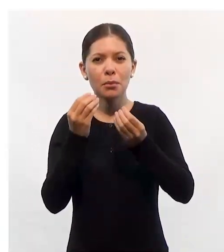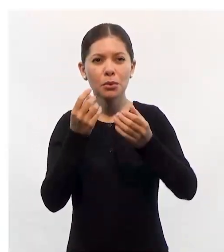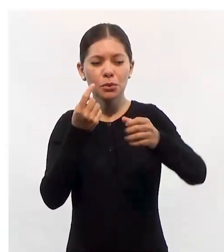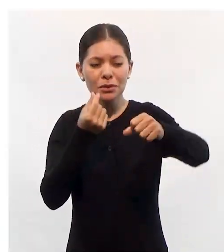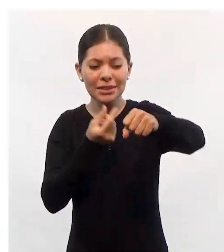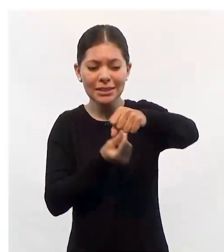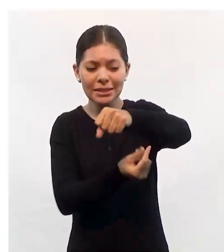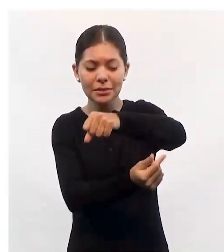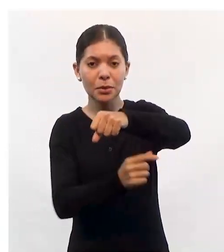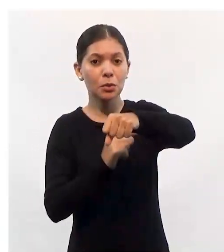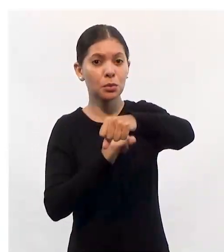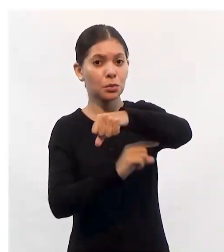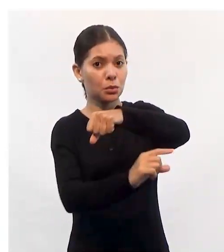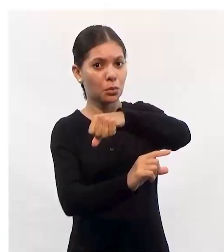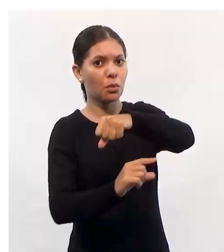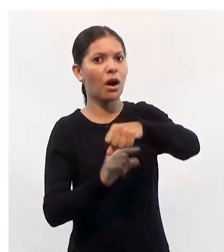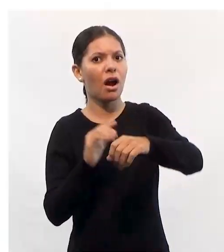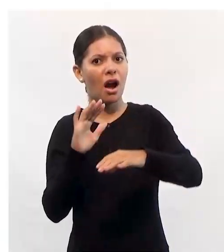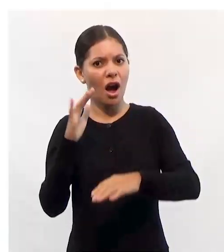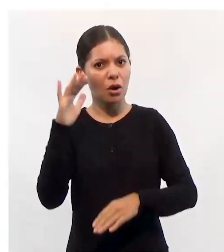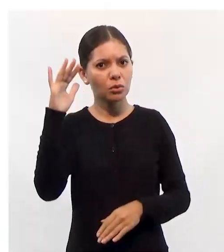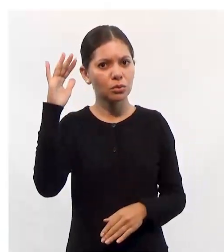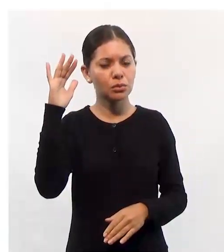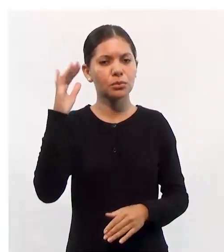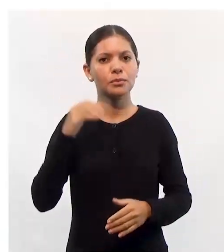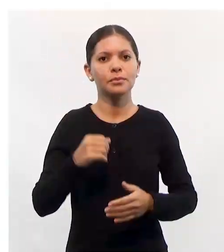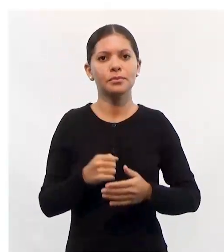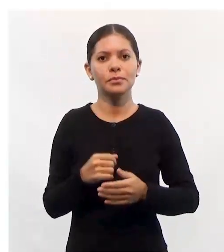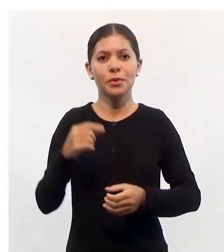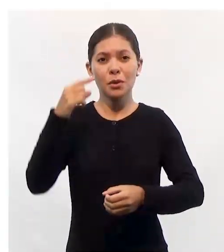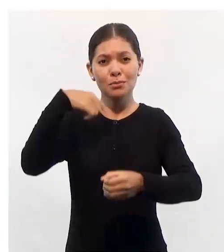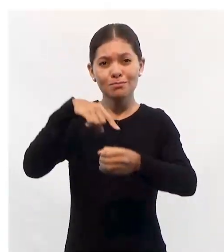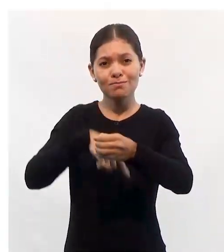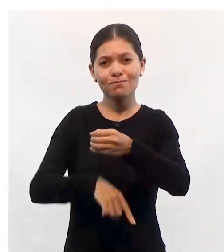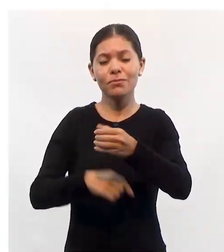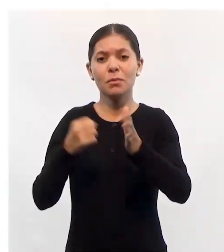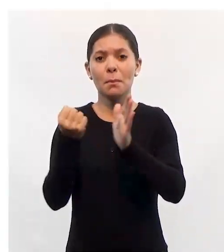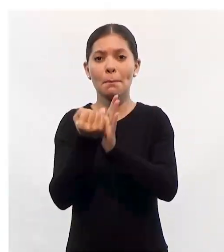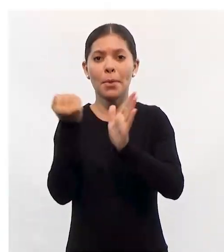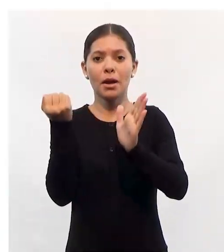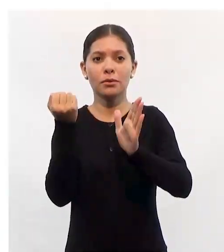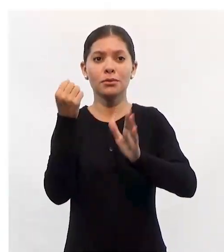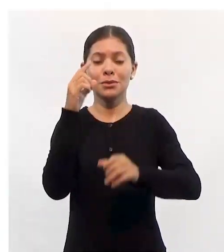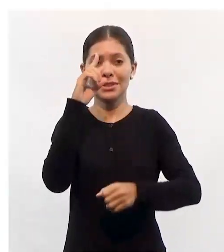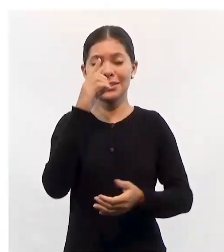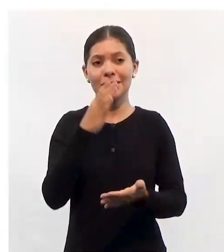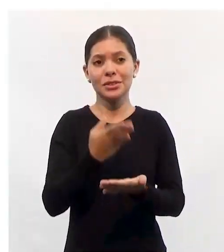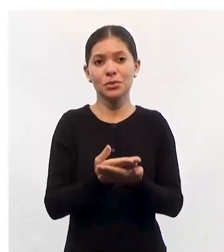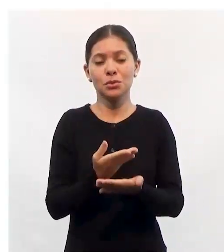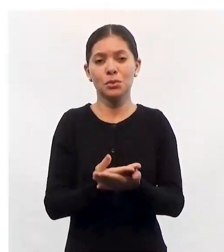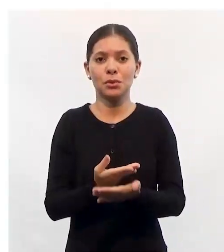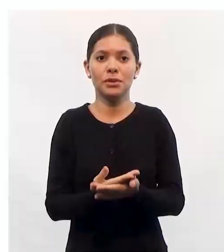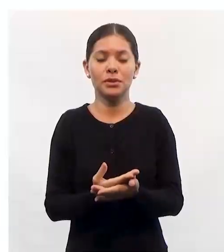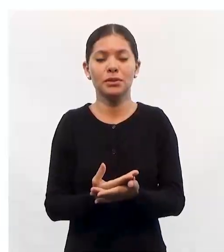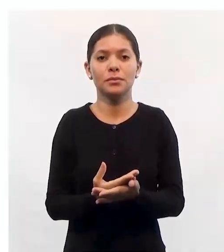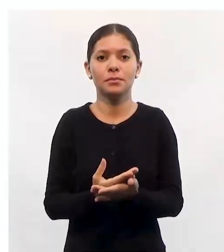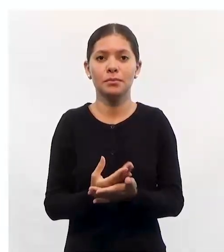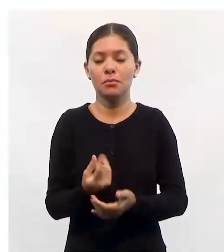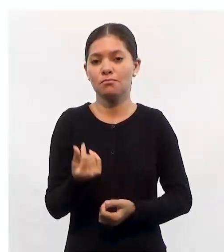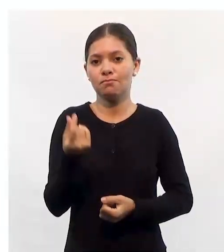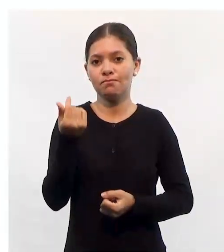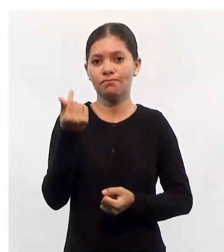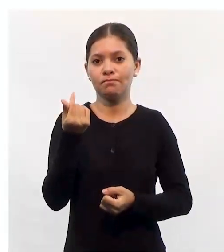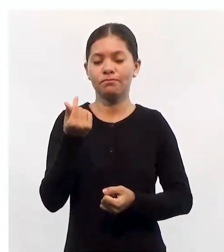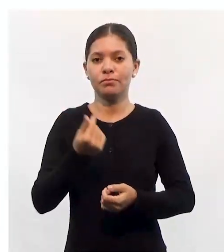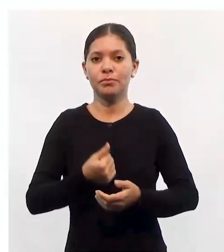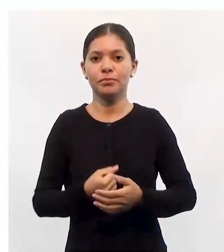altos investimentos envolvidos, dos profundos impactos que as decisões de localização têm sobre os custos